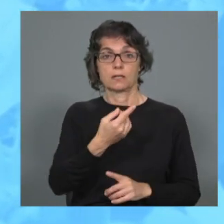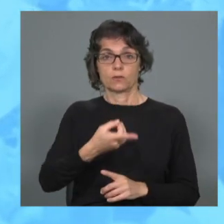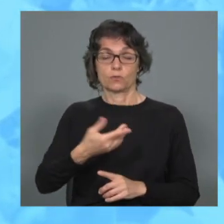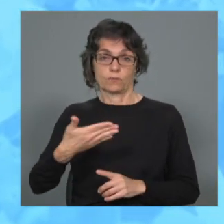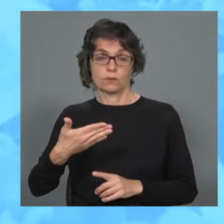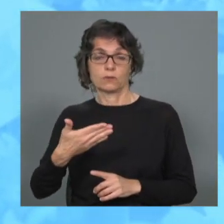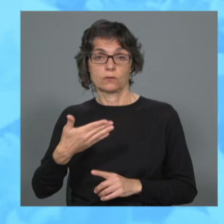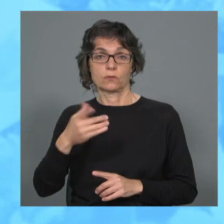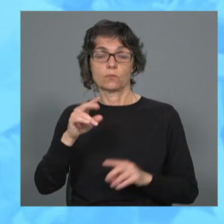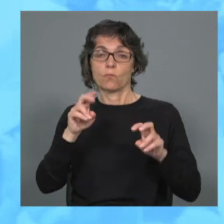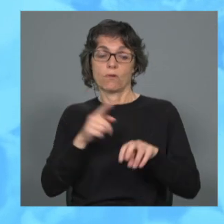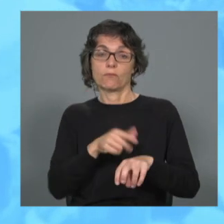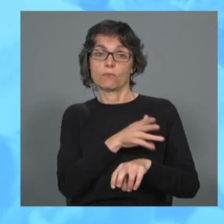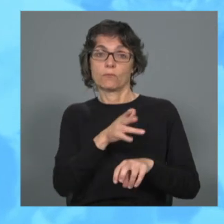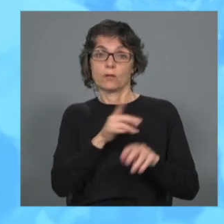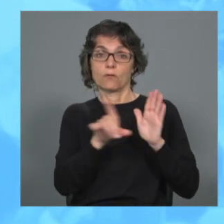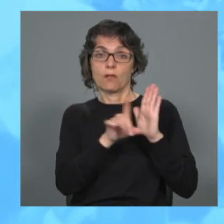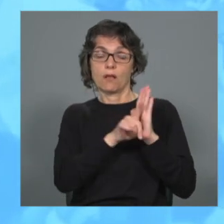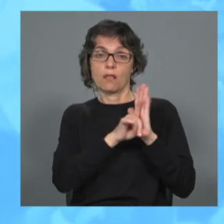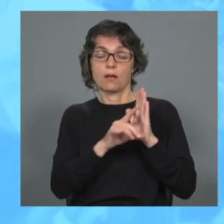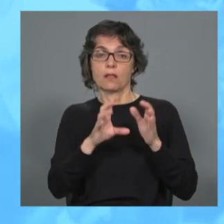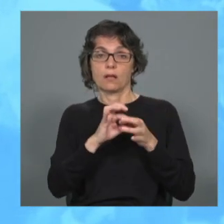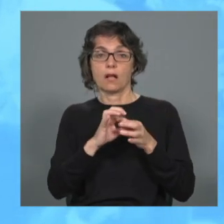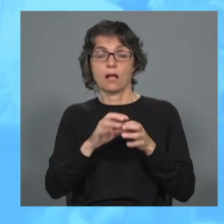da legalização do aborto,